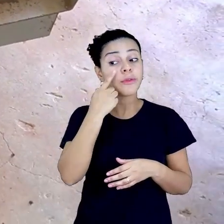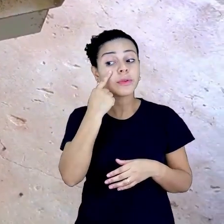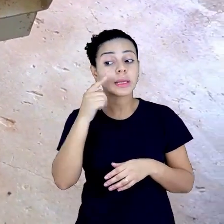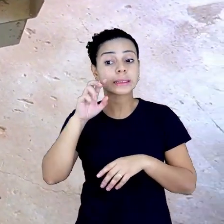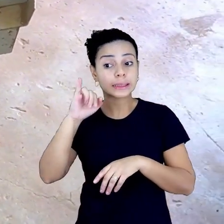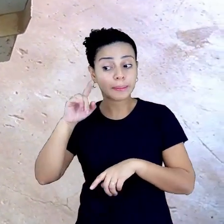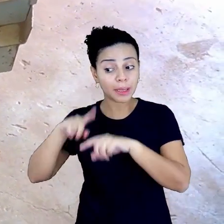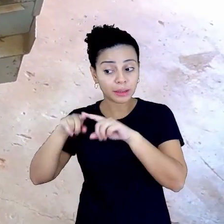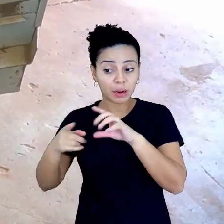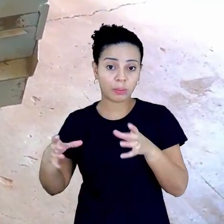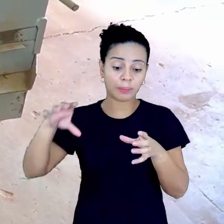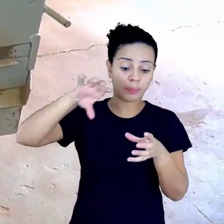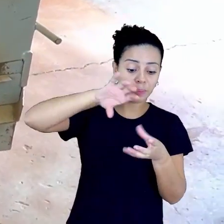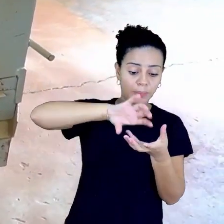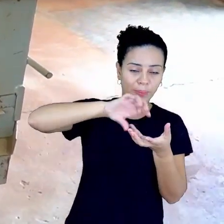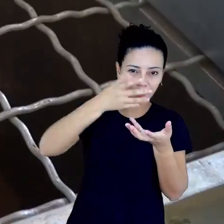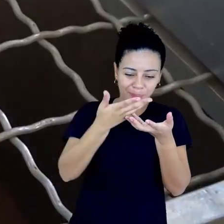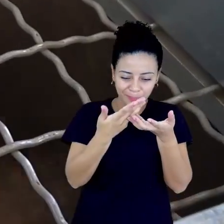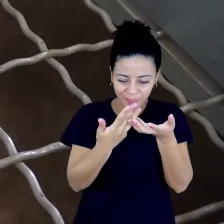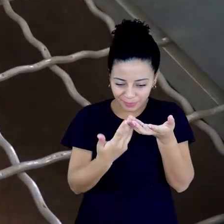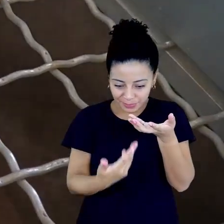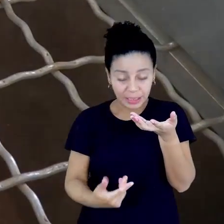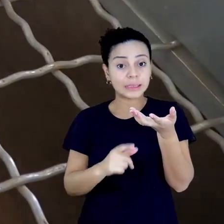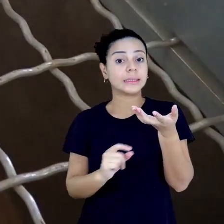utilizado passa integralmente nesta peneira.